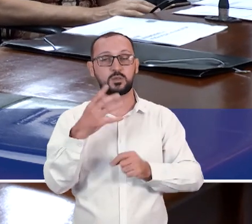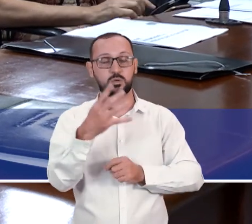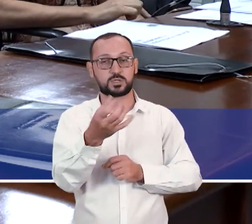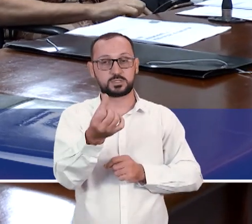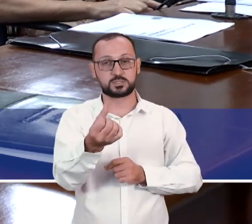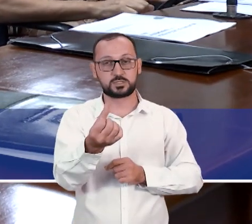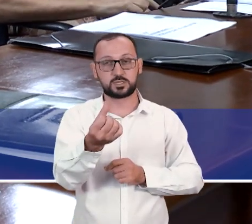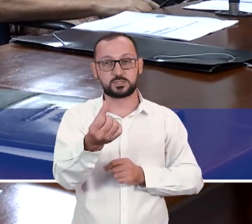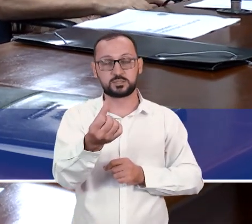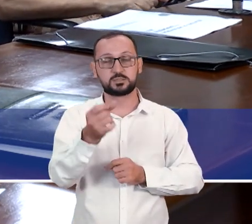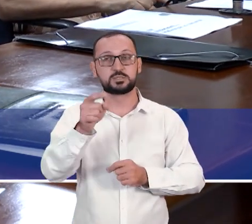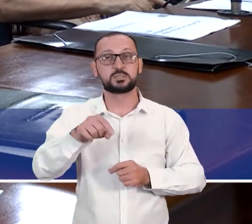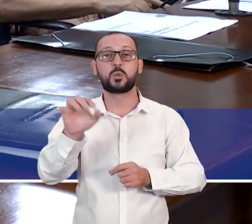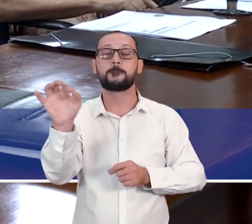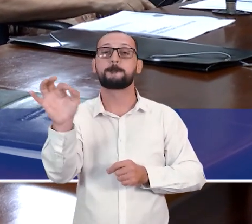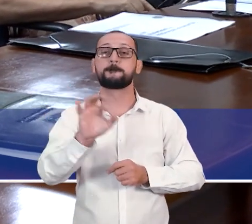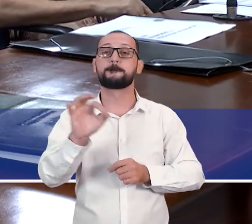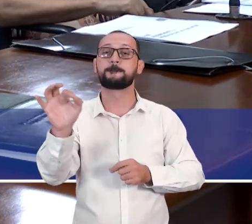é de